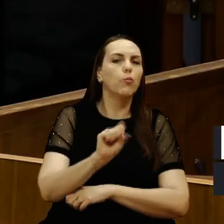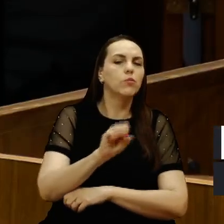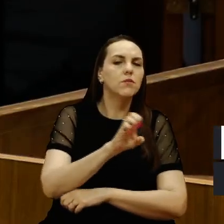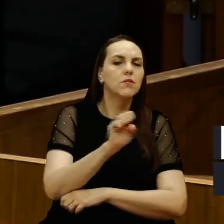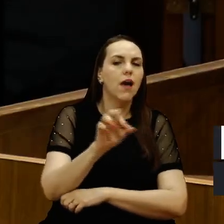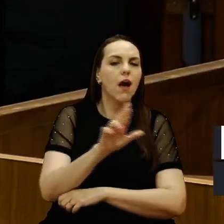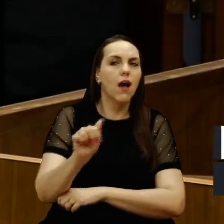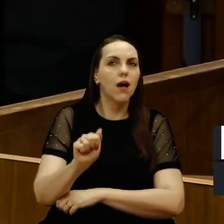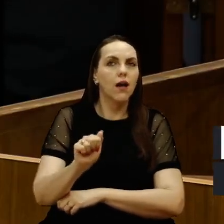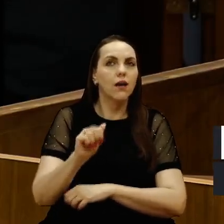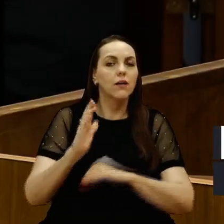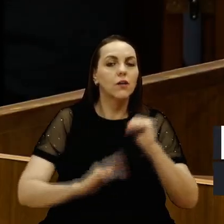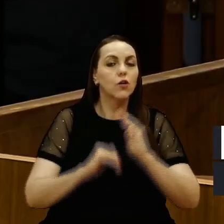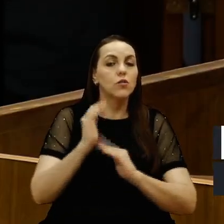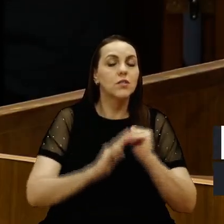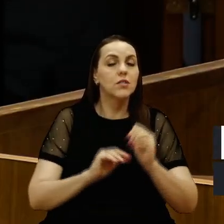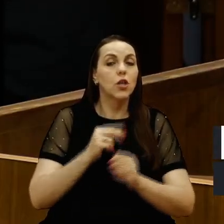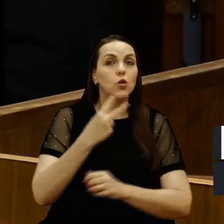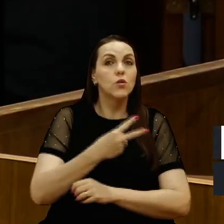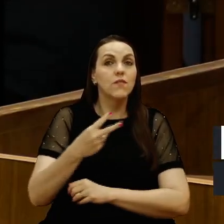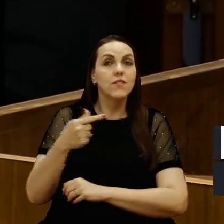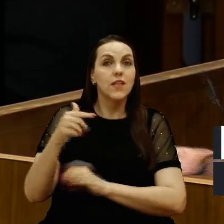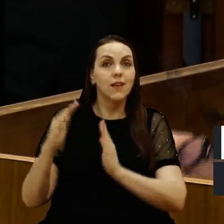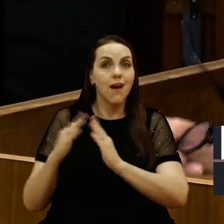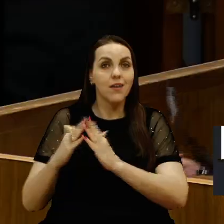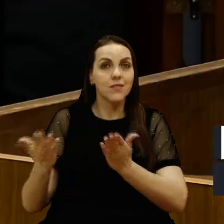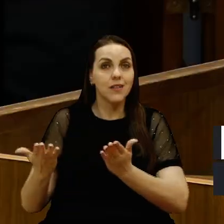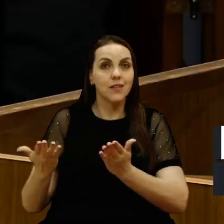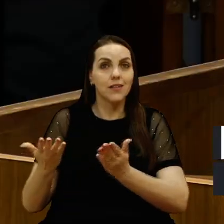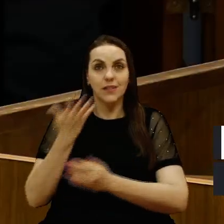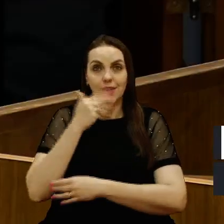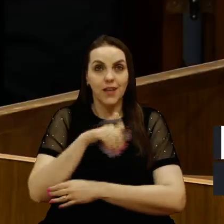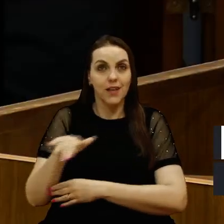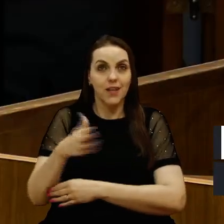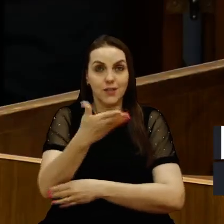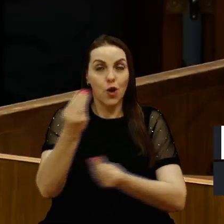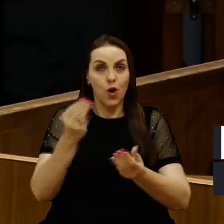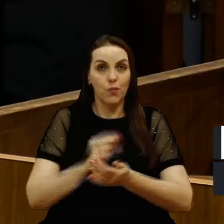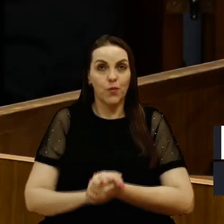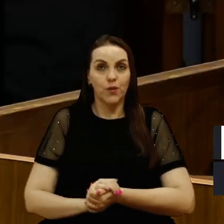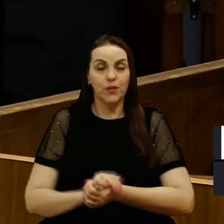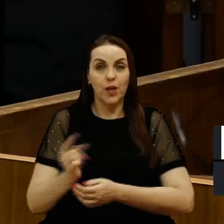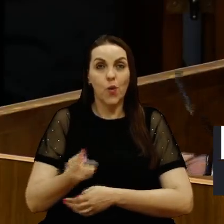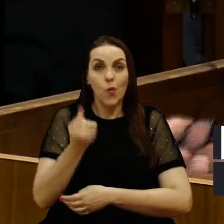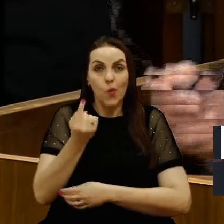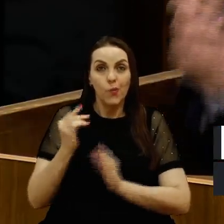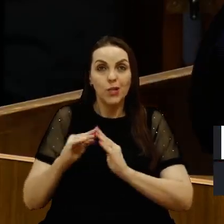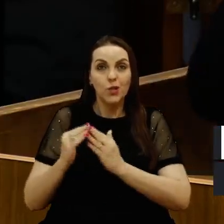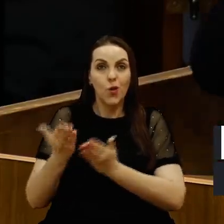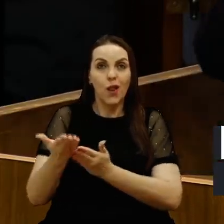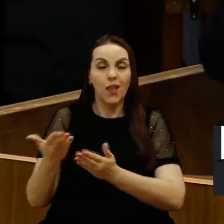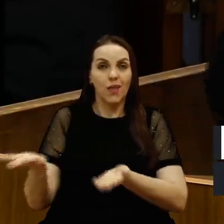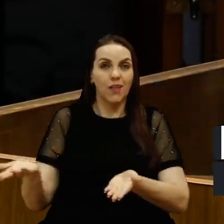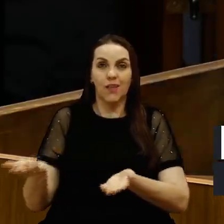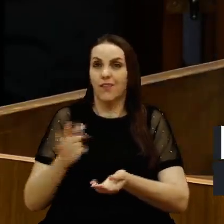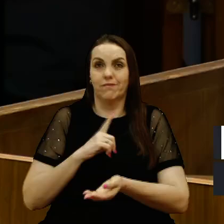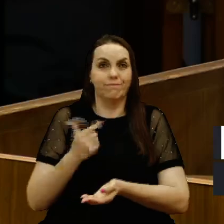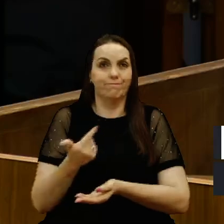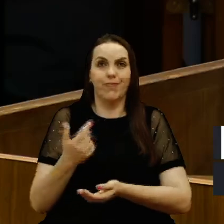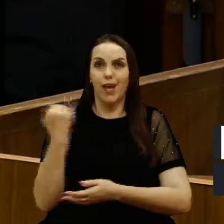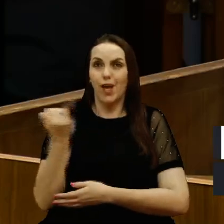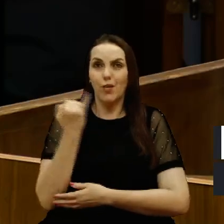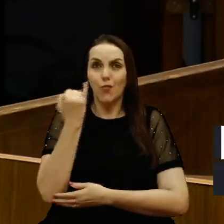mais 227 casas. Só tem a Suzy e a Serafine. Então, é de extrema importância que